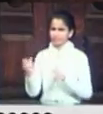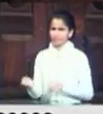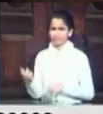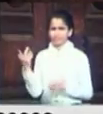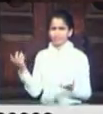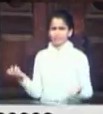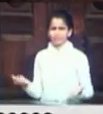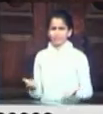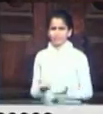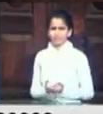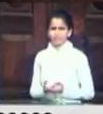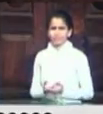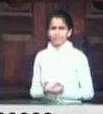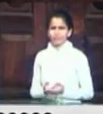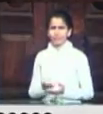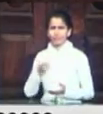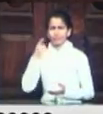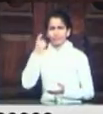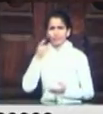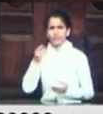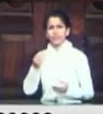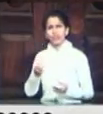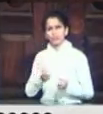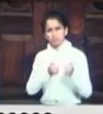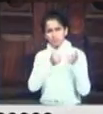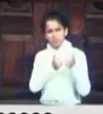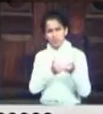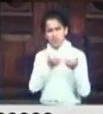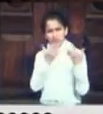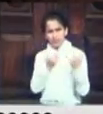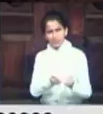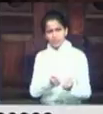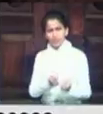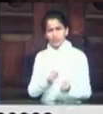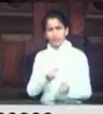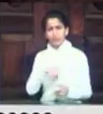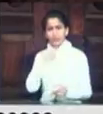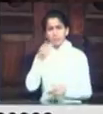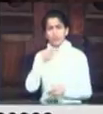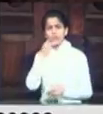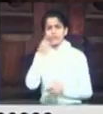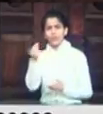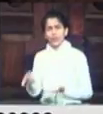O deputado vota a favor na comissão e declara